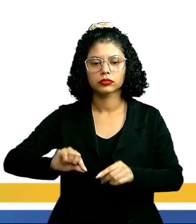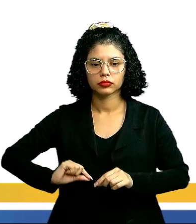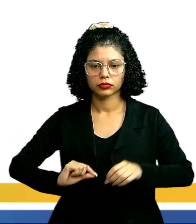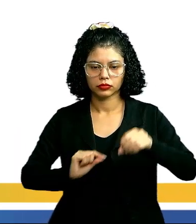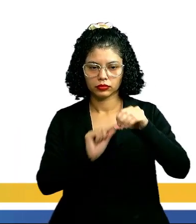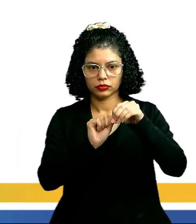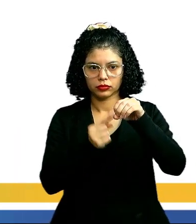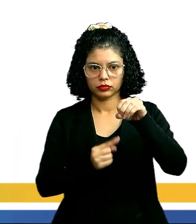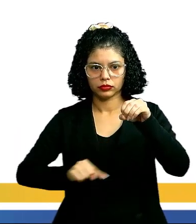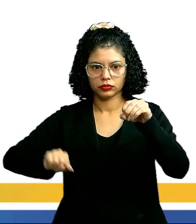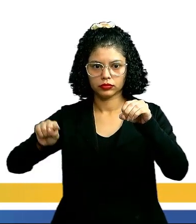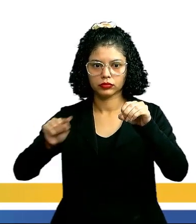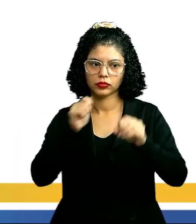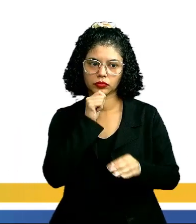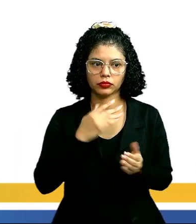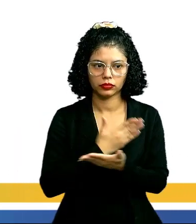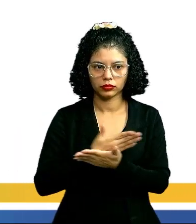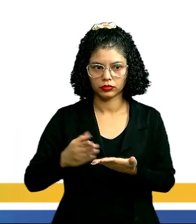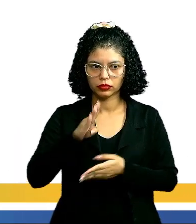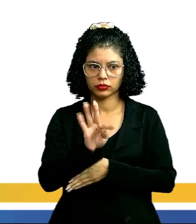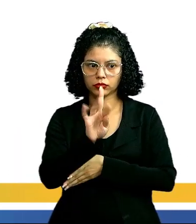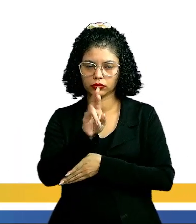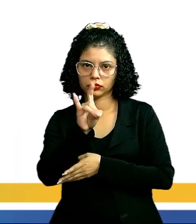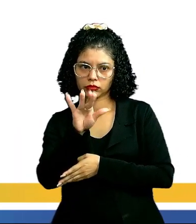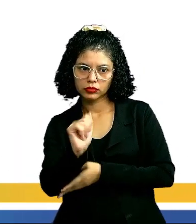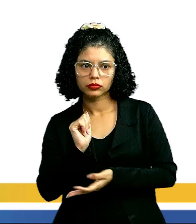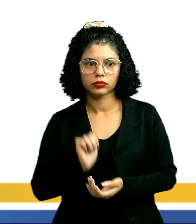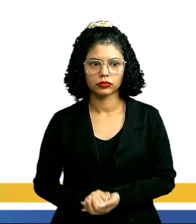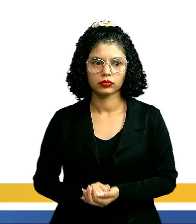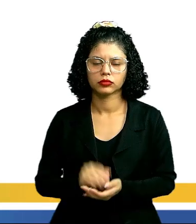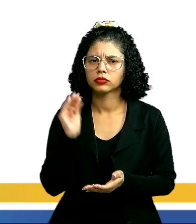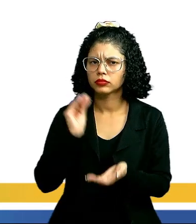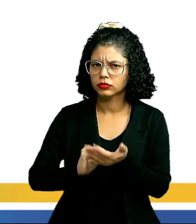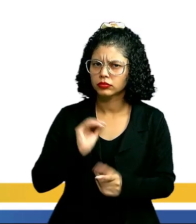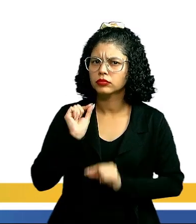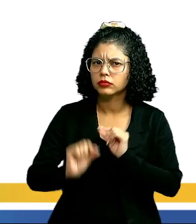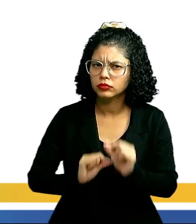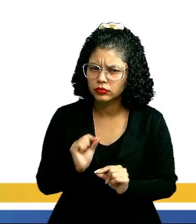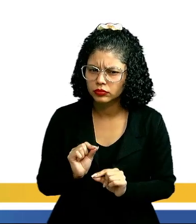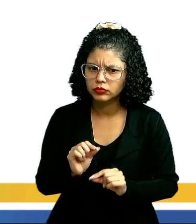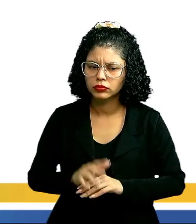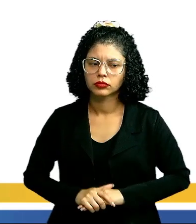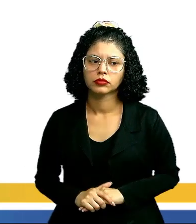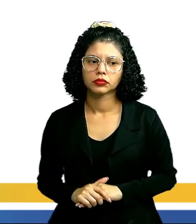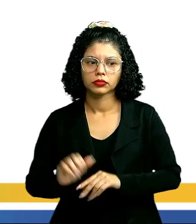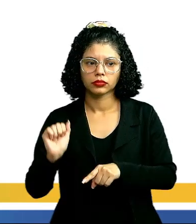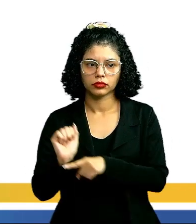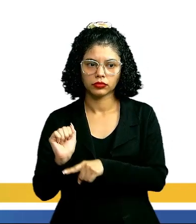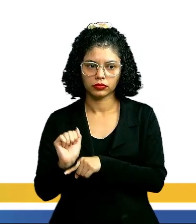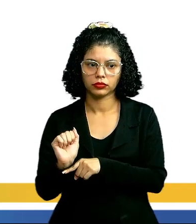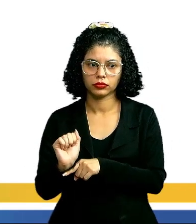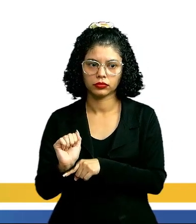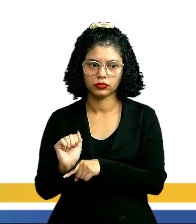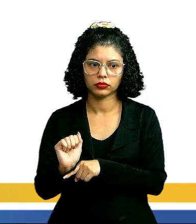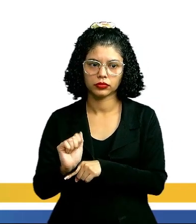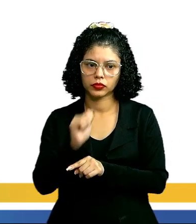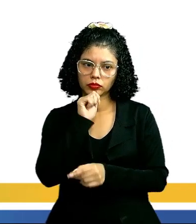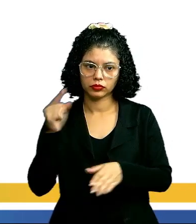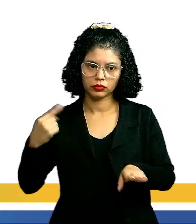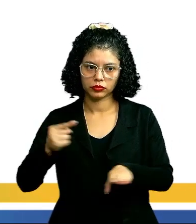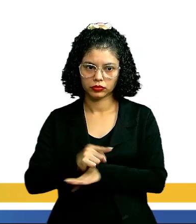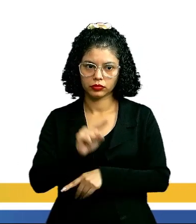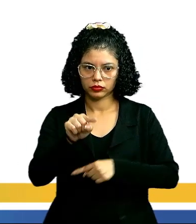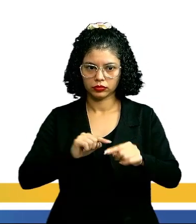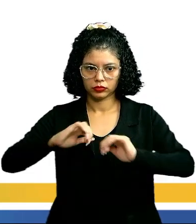exclusivamente do embrião, no início da blástula, pelo fato de ele ser capaz